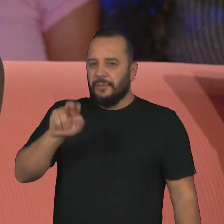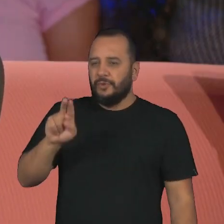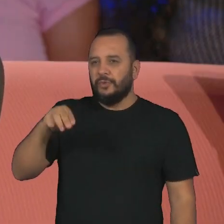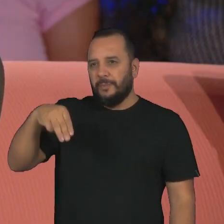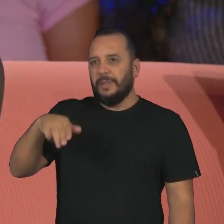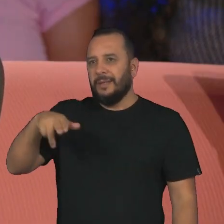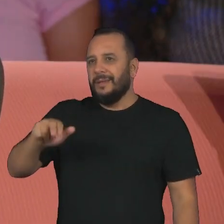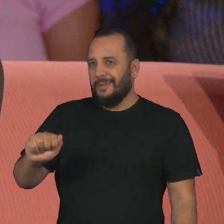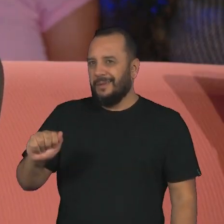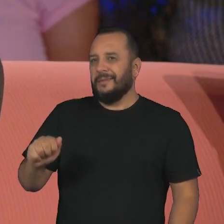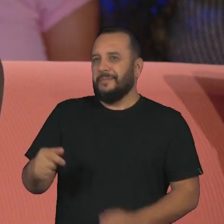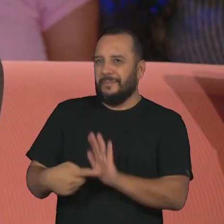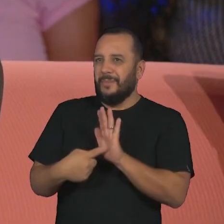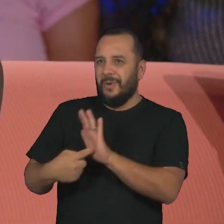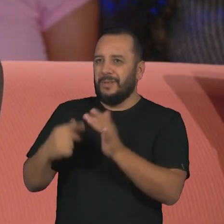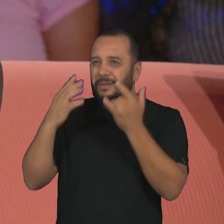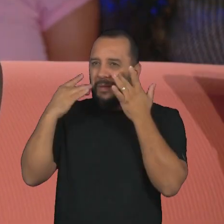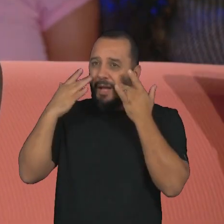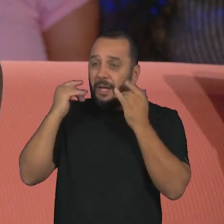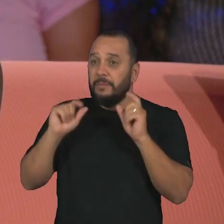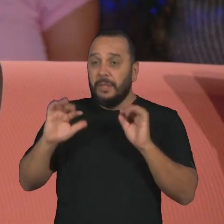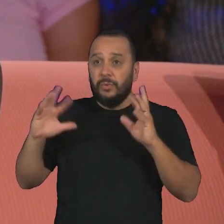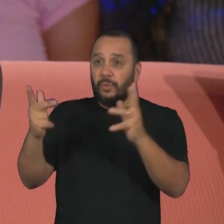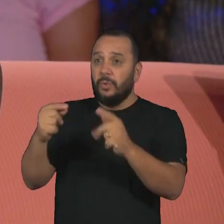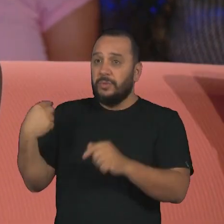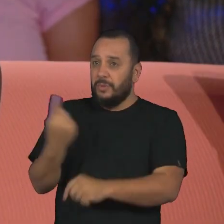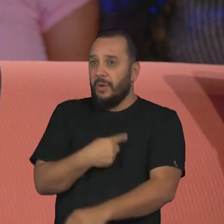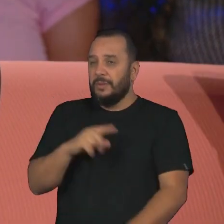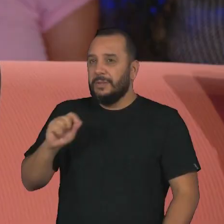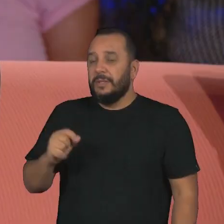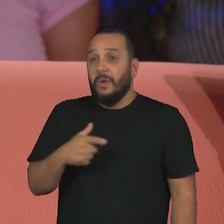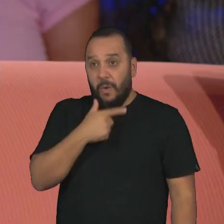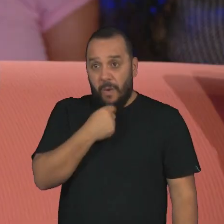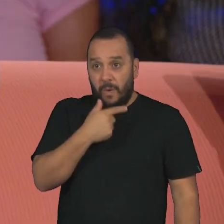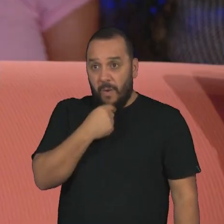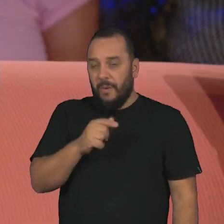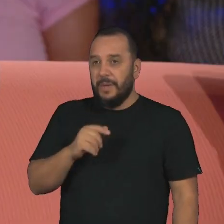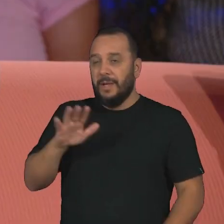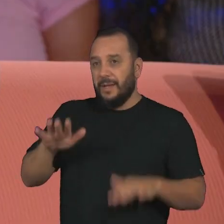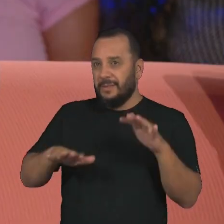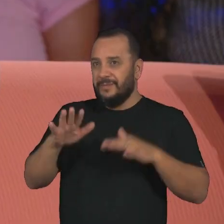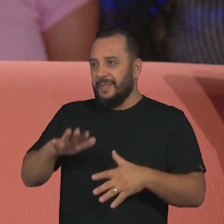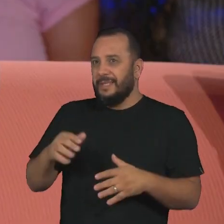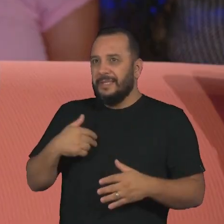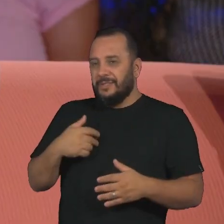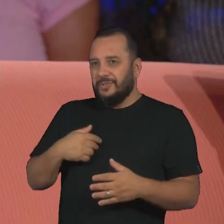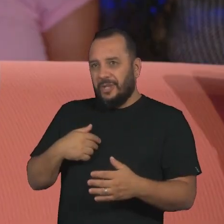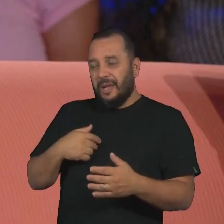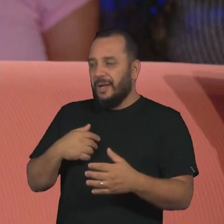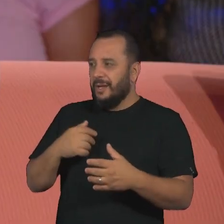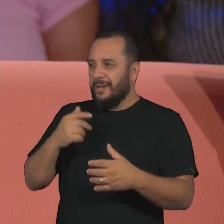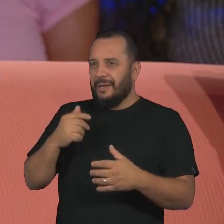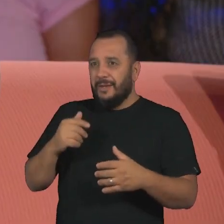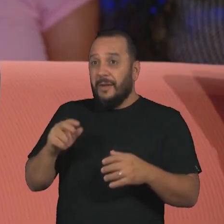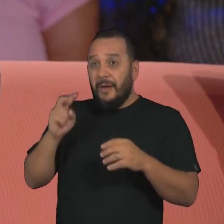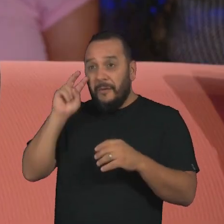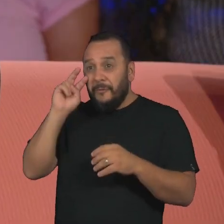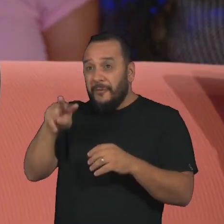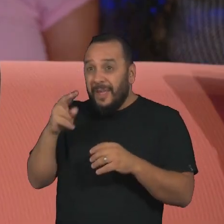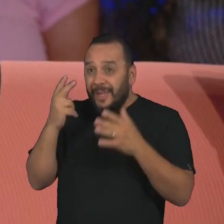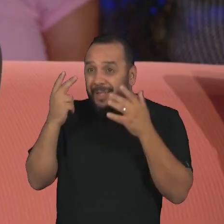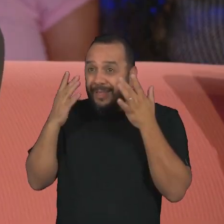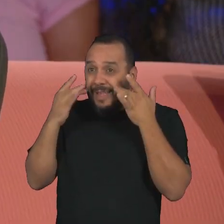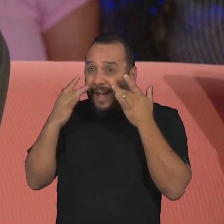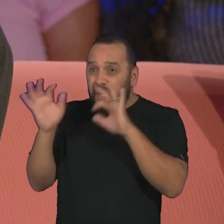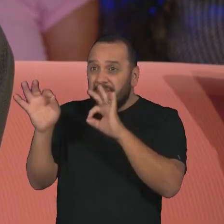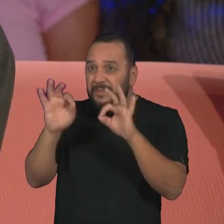ela traz, assim, para todos nós, e eu vejo os homens também muito mexidos com o texto dela, porque, de uma certa forma,